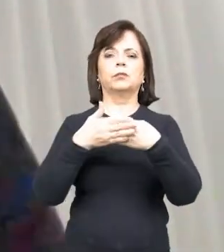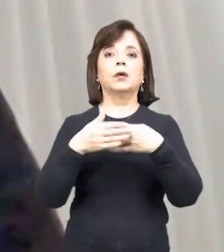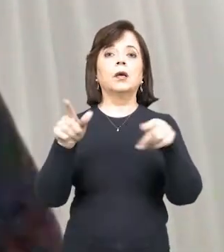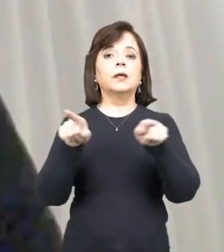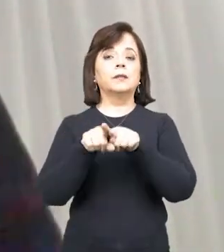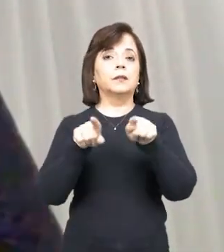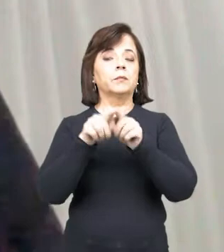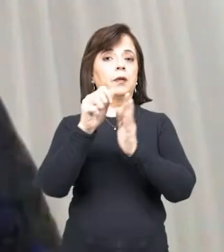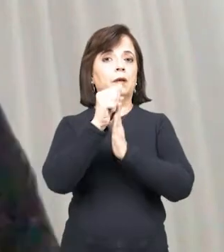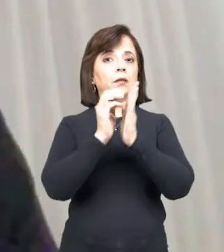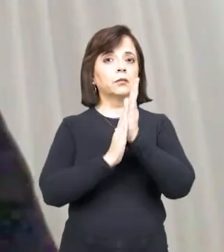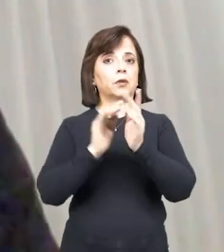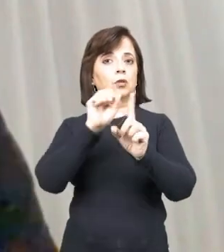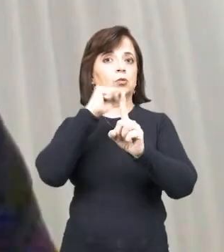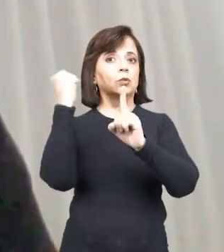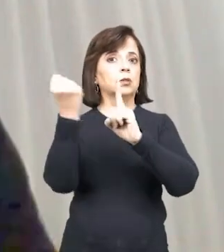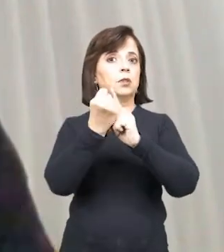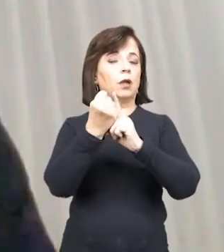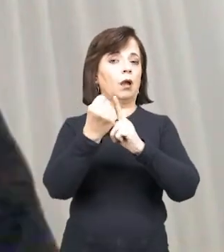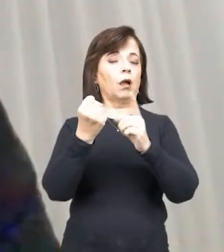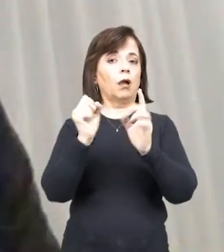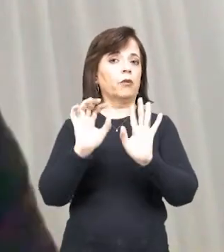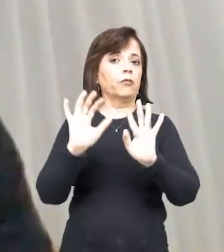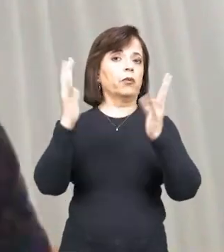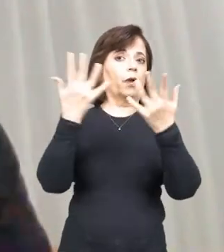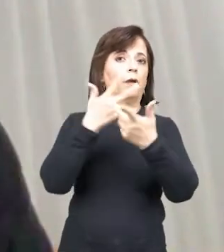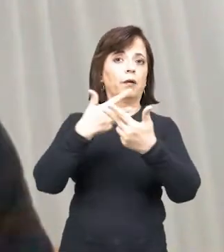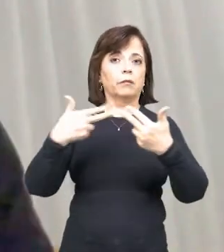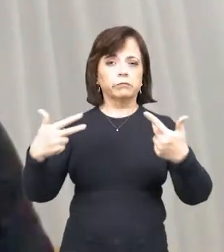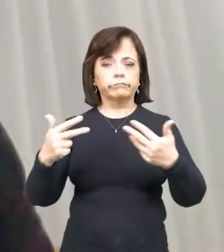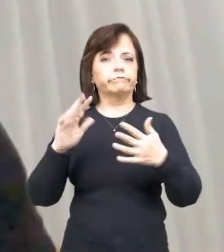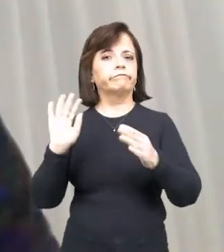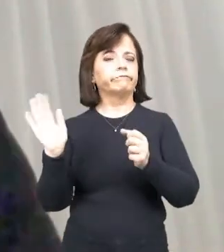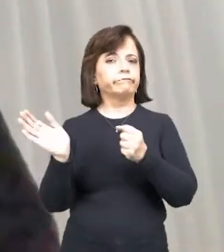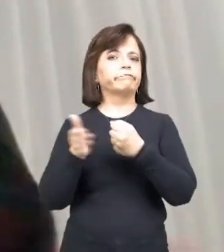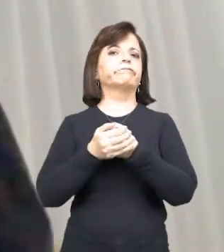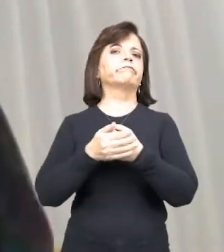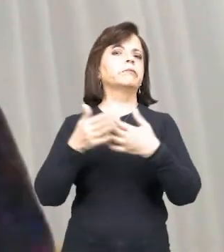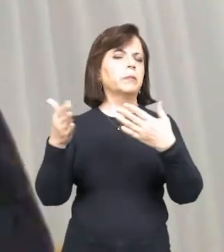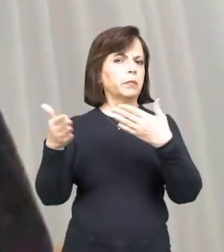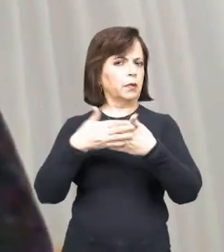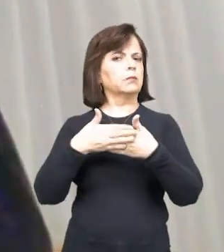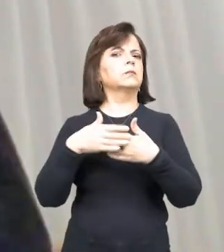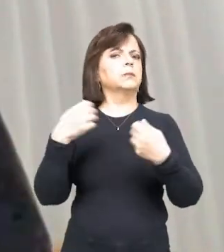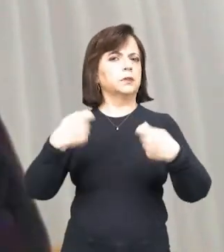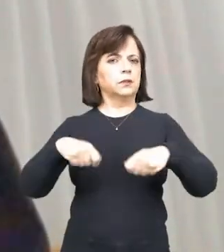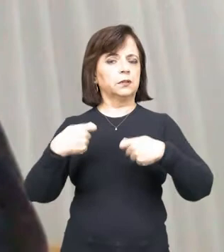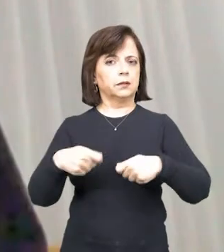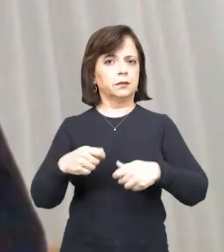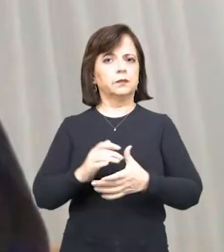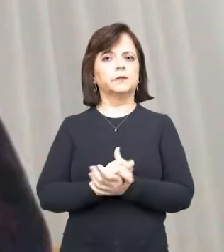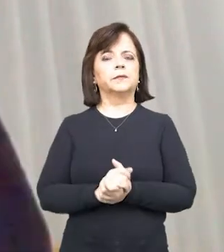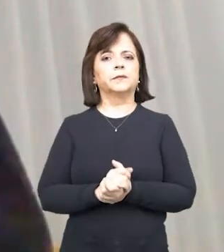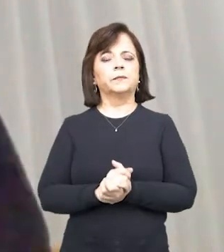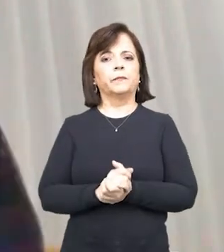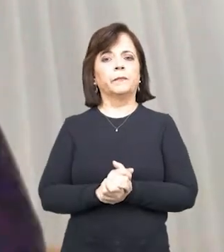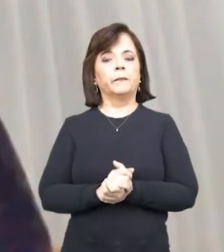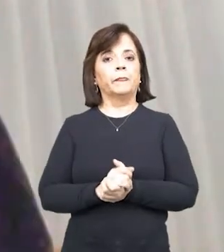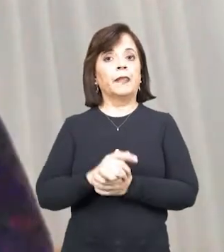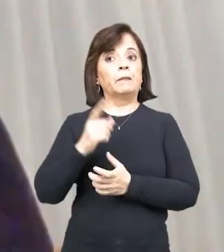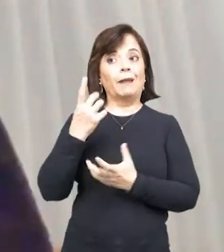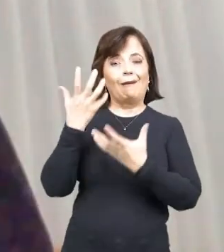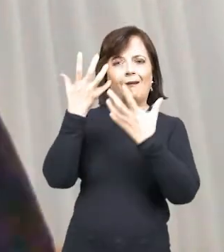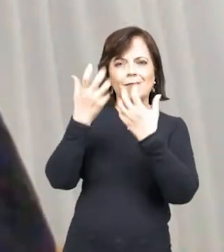também restringissem atividades sociais, levando em consideração, claro, as peculiaridades locais.